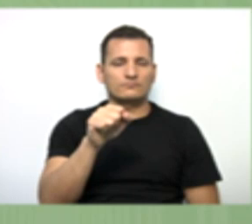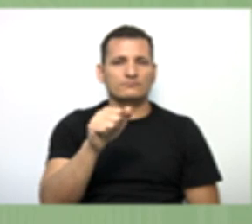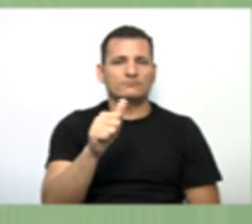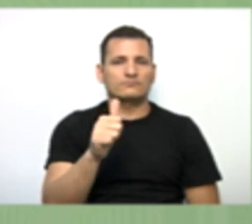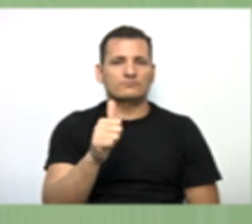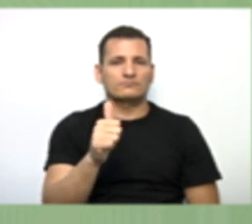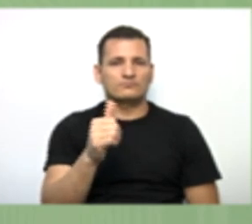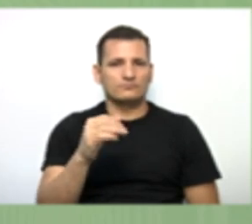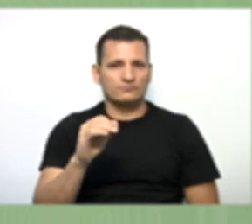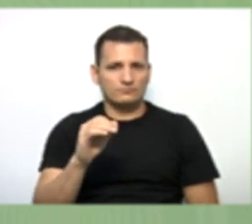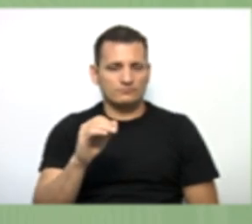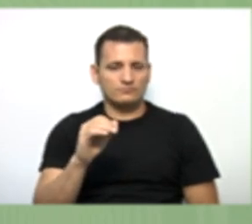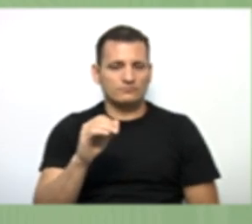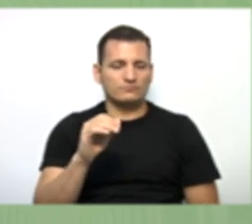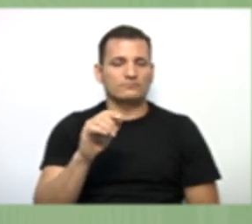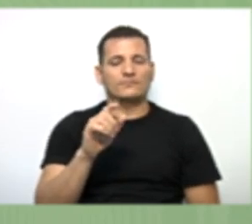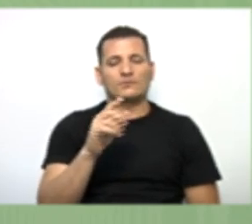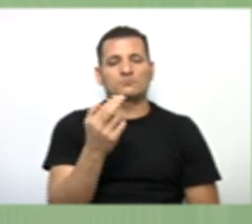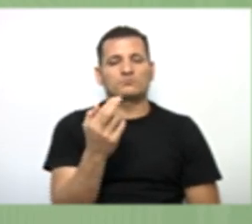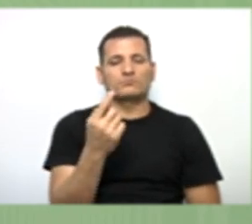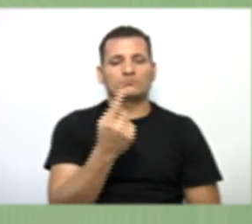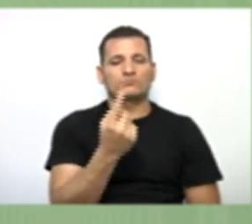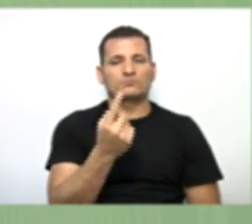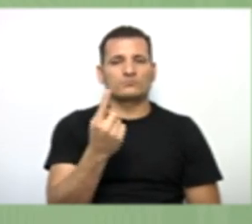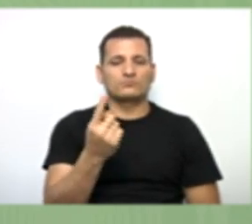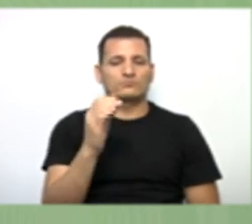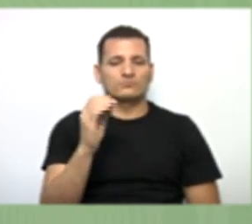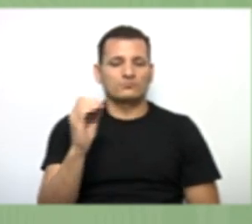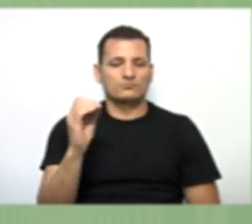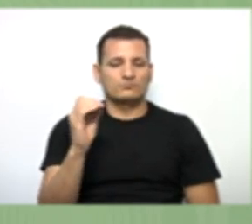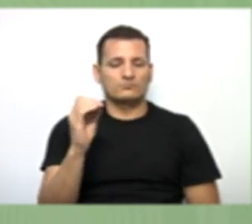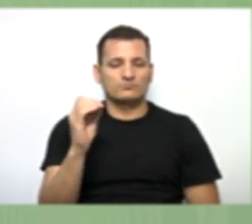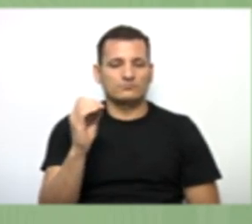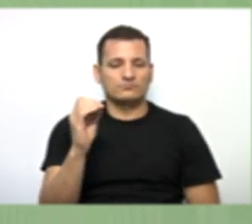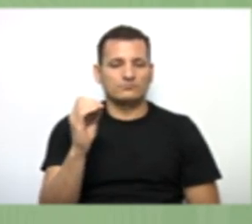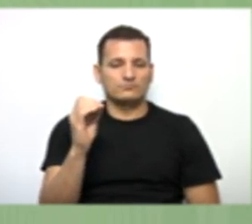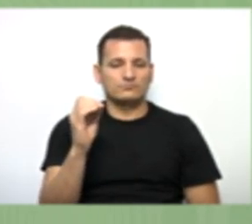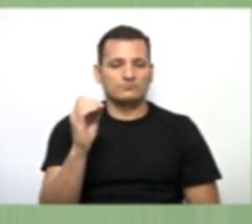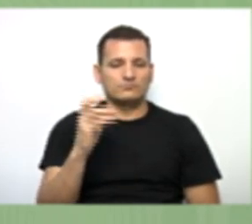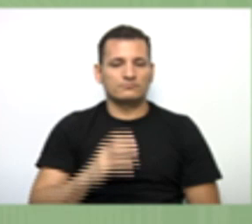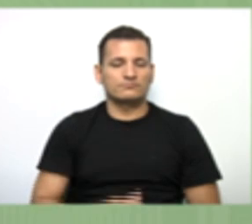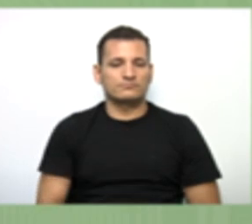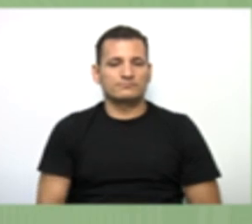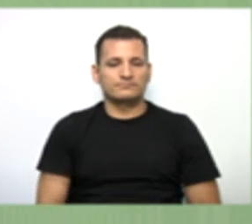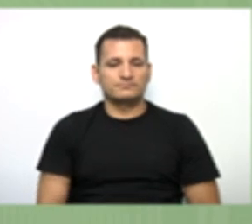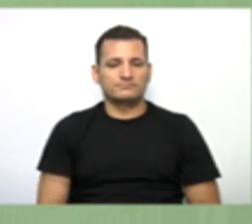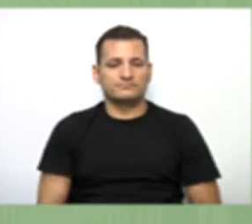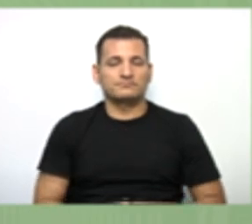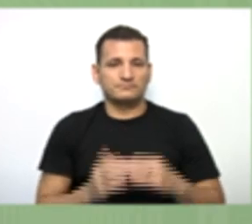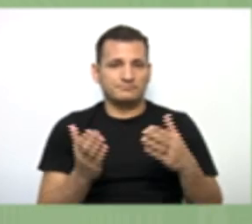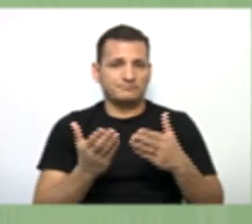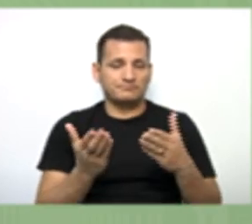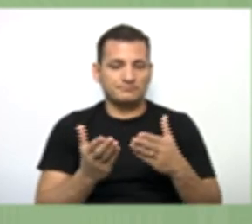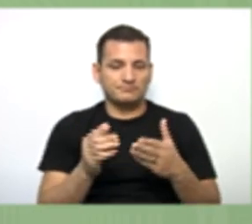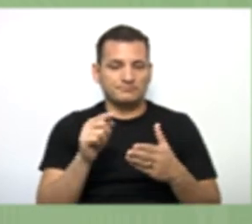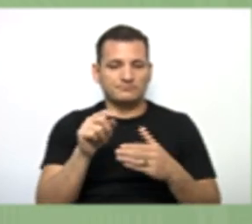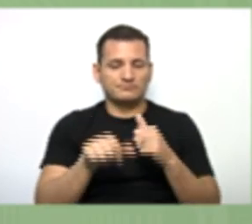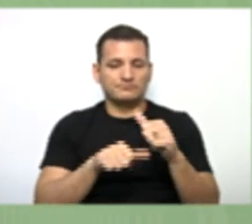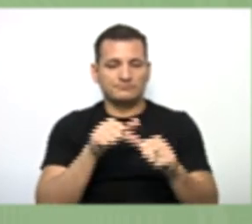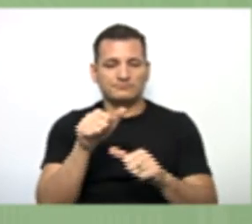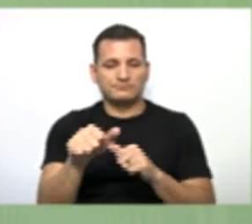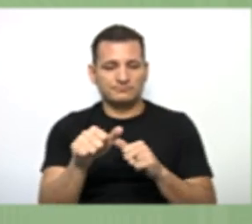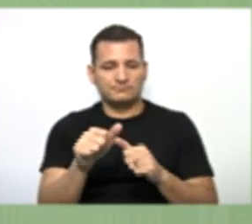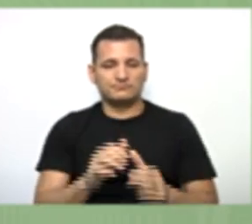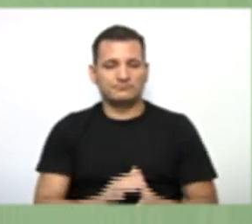que 11100 na base binária. Agora eu vou transformar esse número. Aqui está errado, gente, na